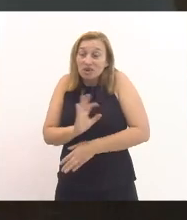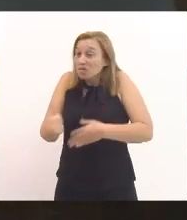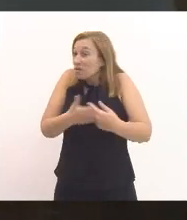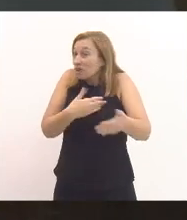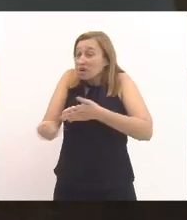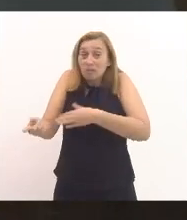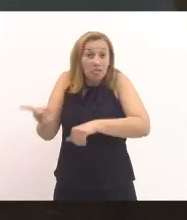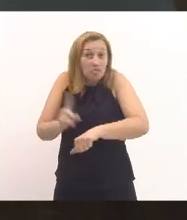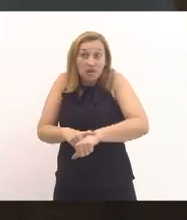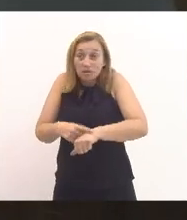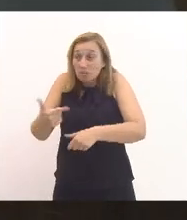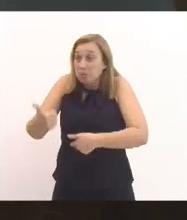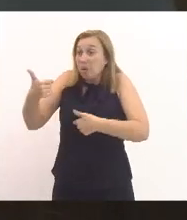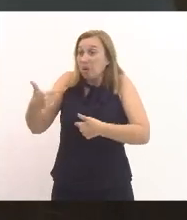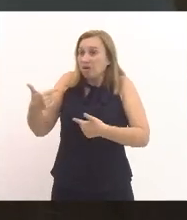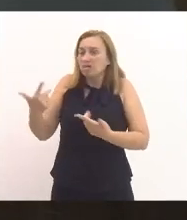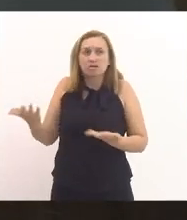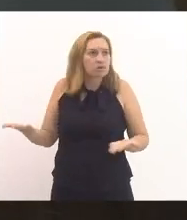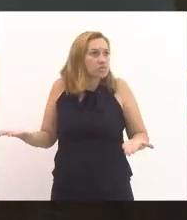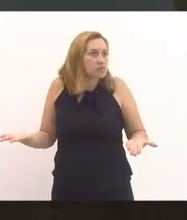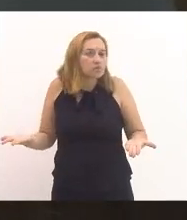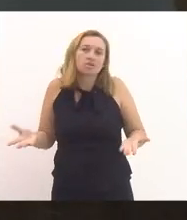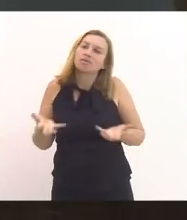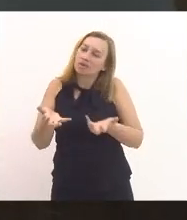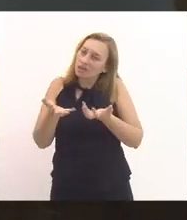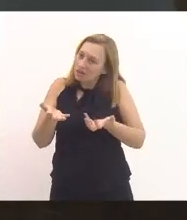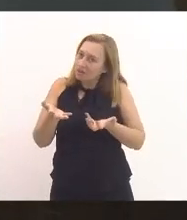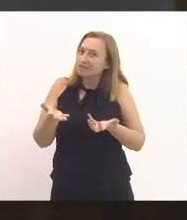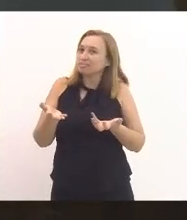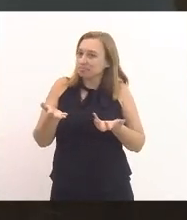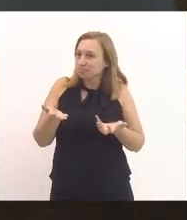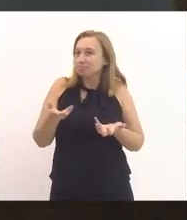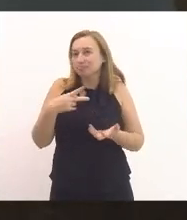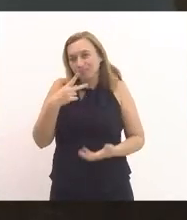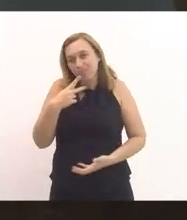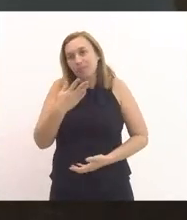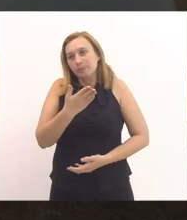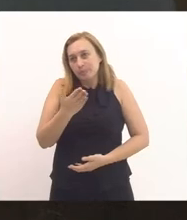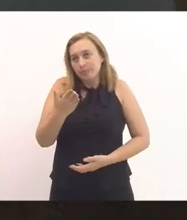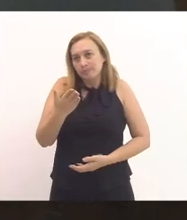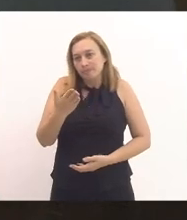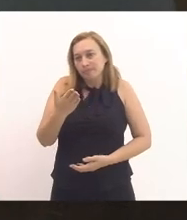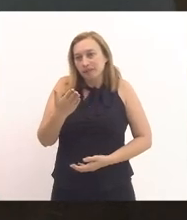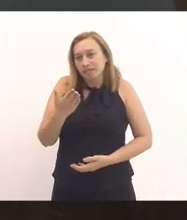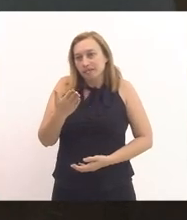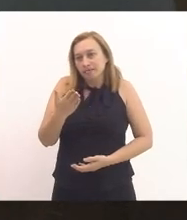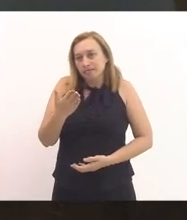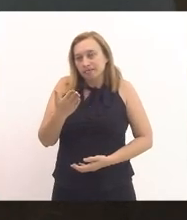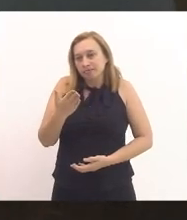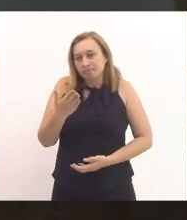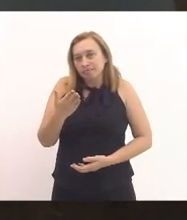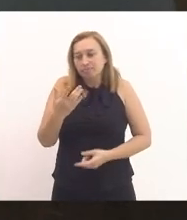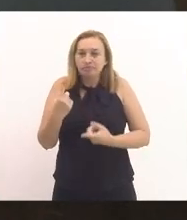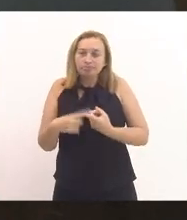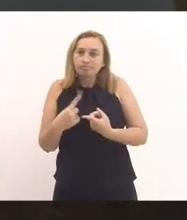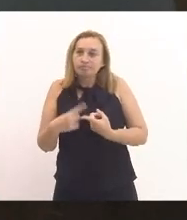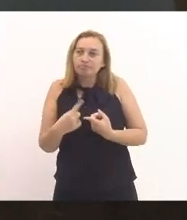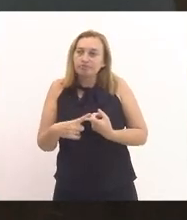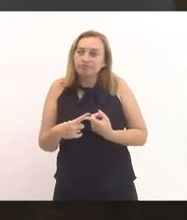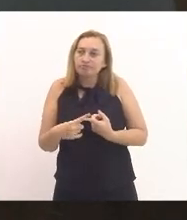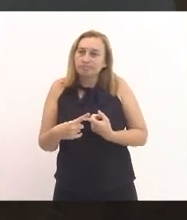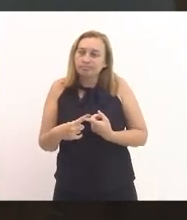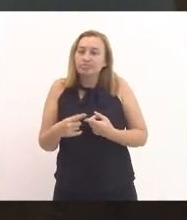aí Serra sem nada é só isso que eu queria colocar como adendo a isso aí porque